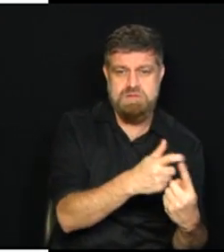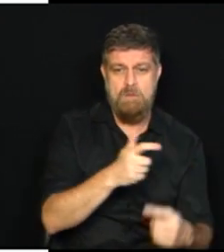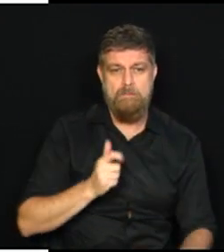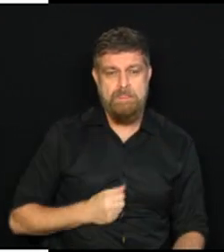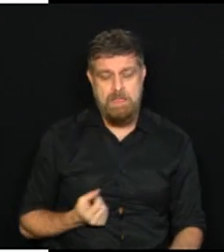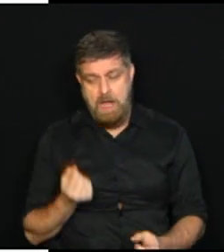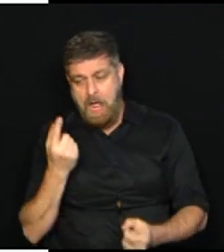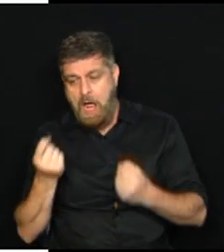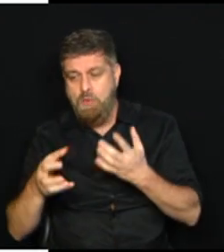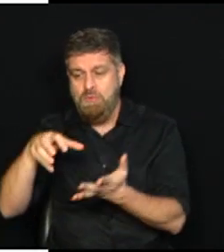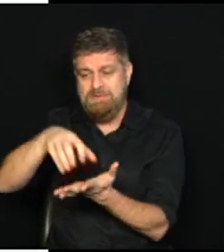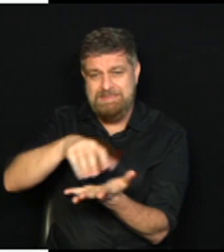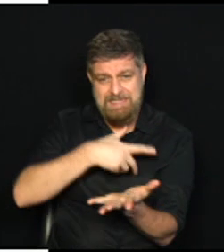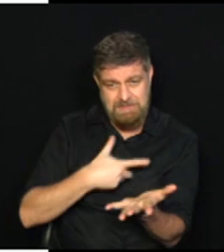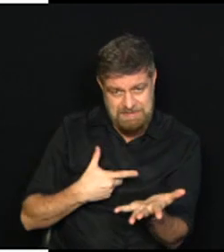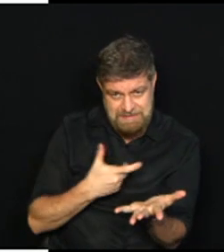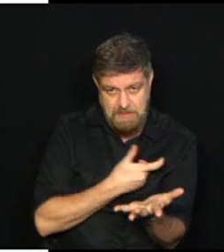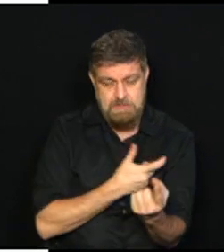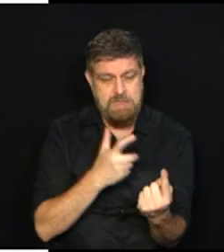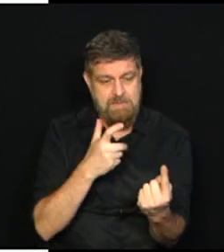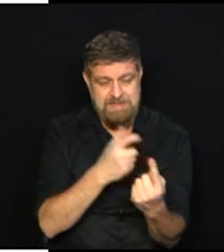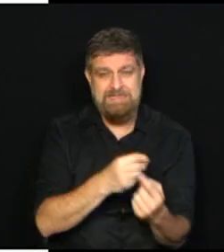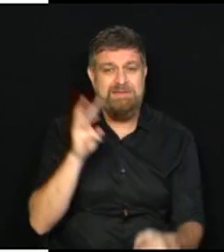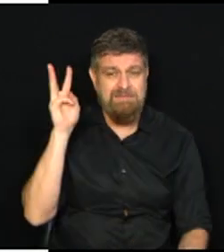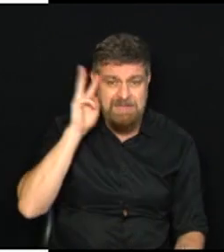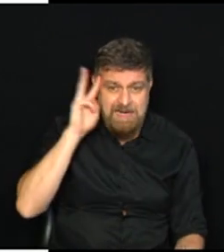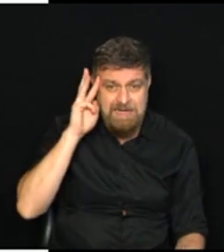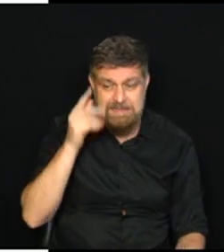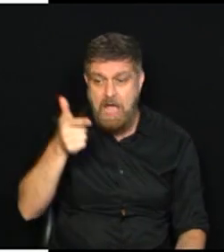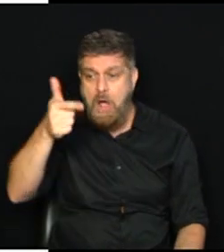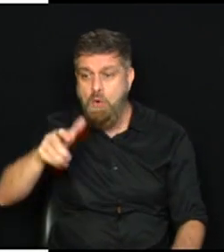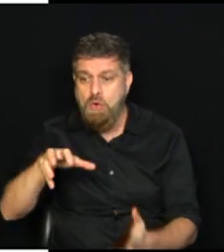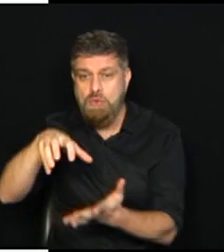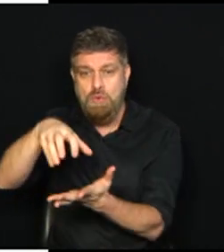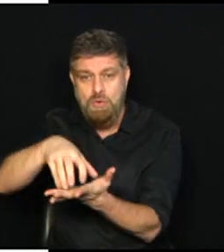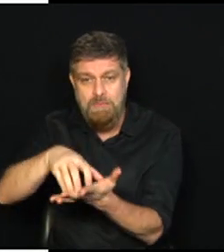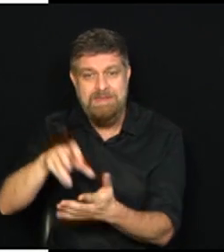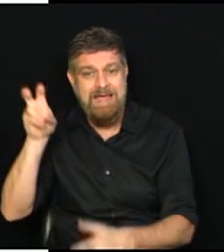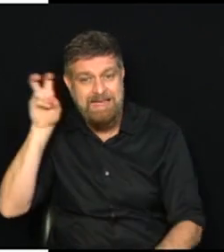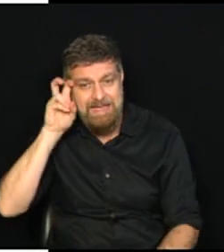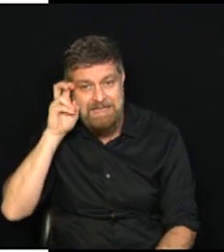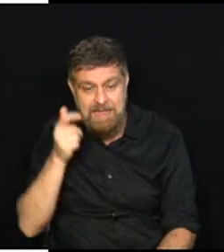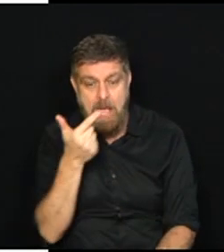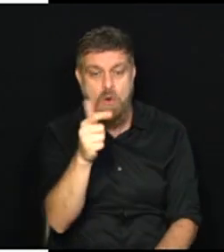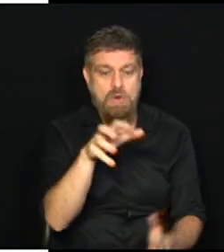de saúde vacinando na terça, alguns na quinta e alguns na sexta-feira.